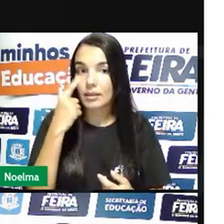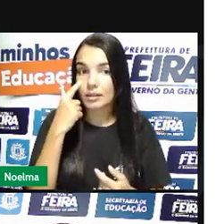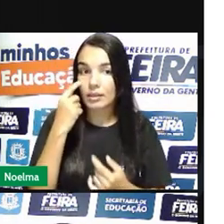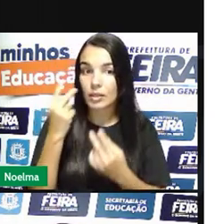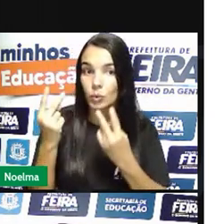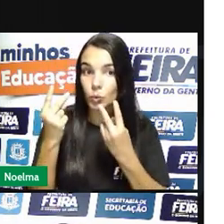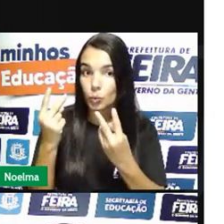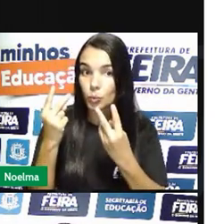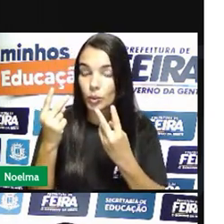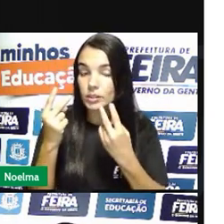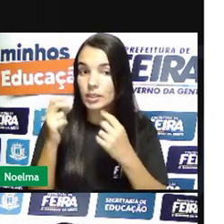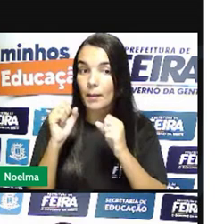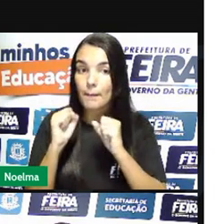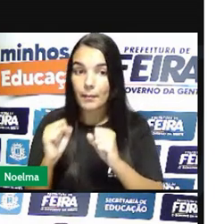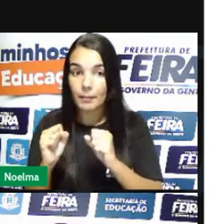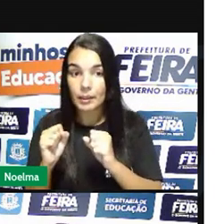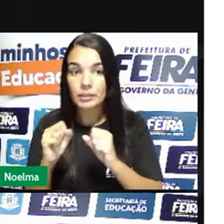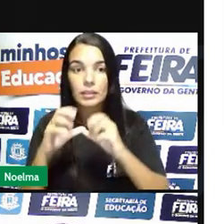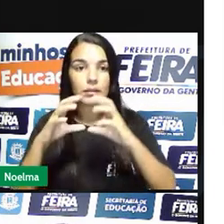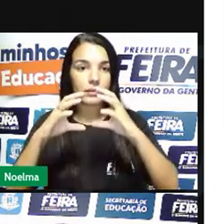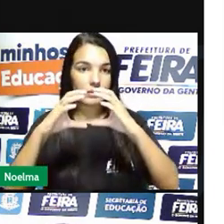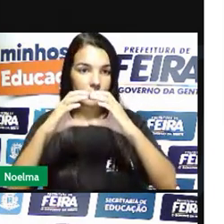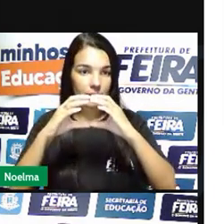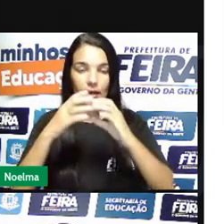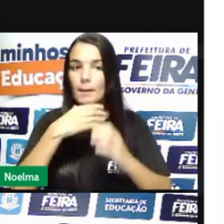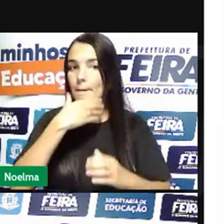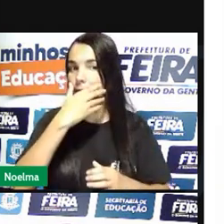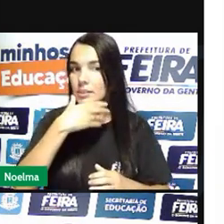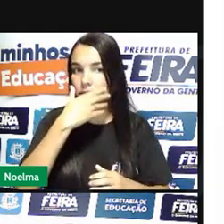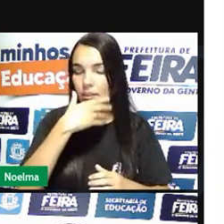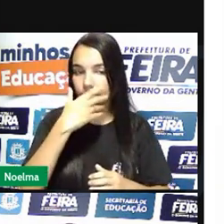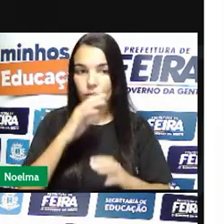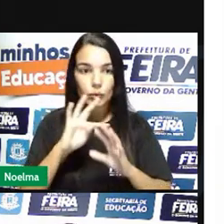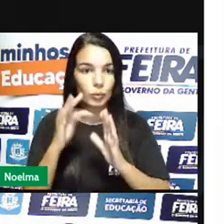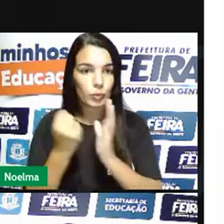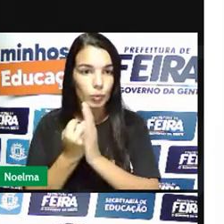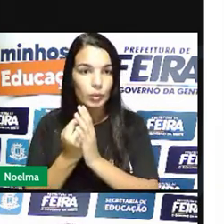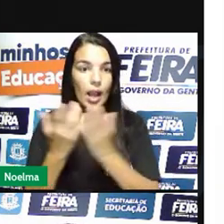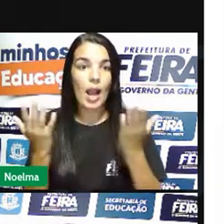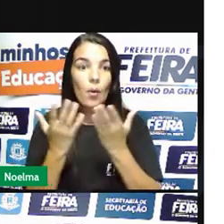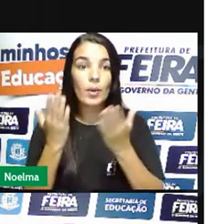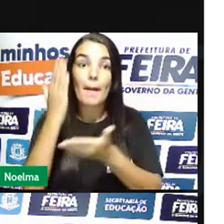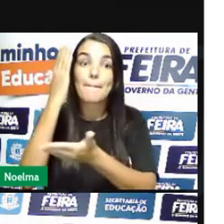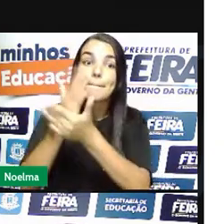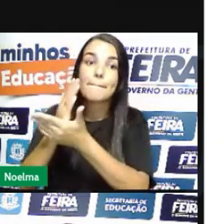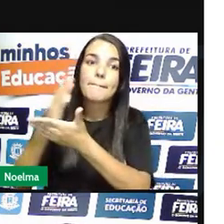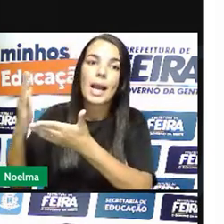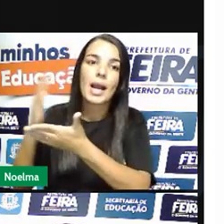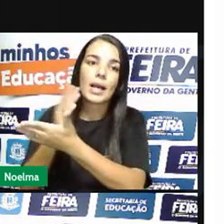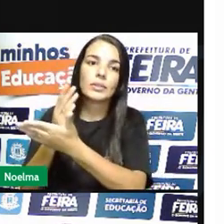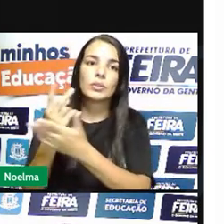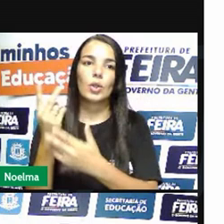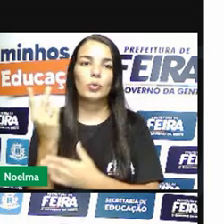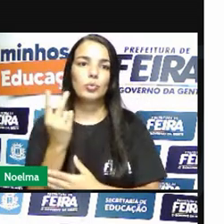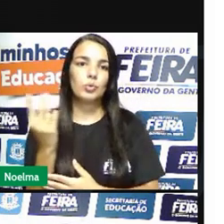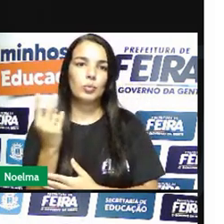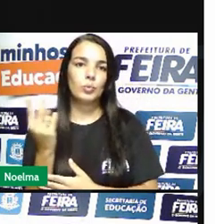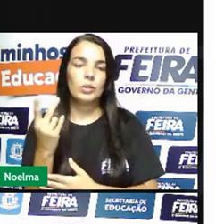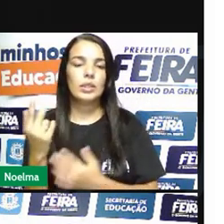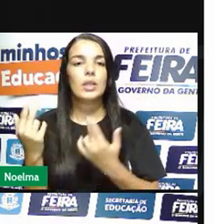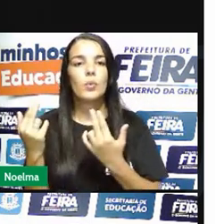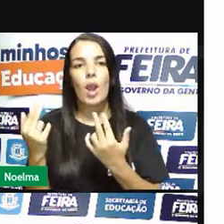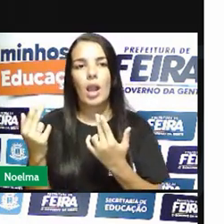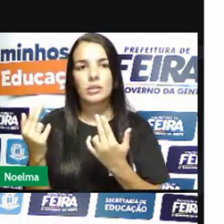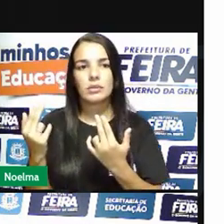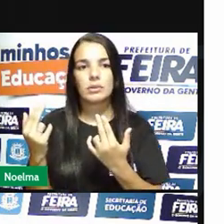dividiu a maçã em duas partes o todo é a maçã quem dele aqui nós temos partes né duas partes iguais